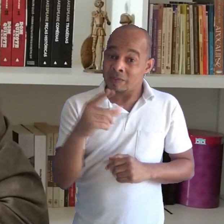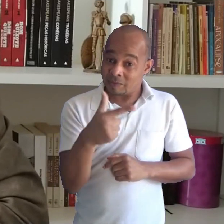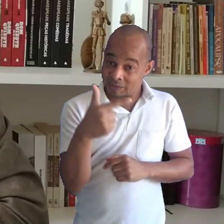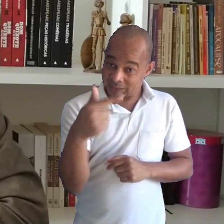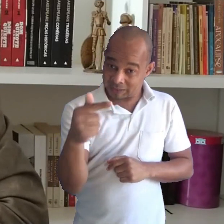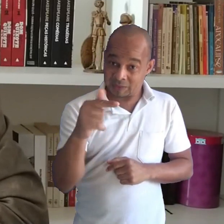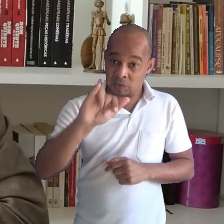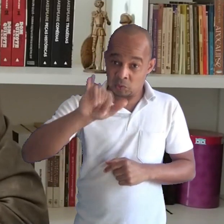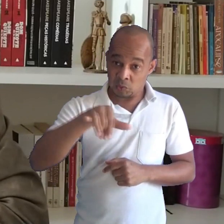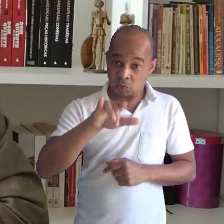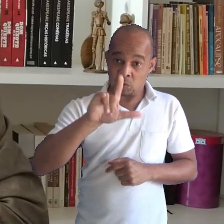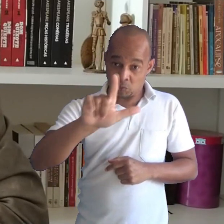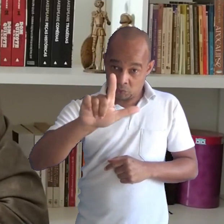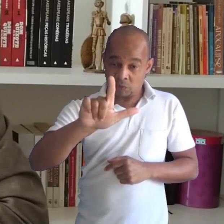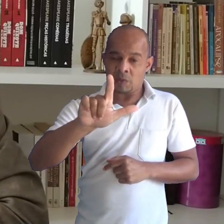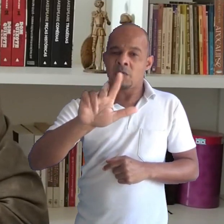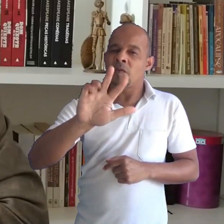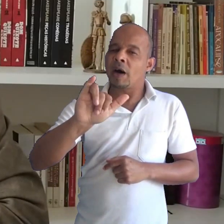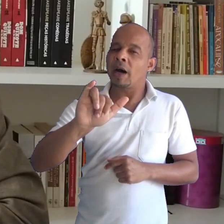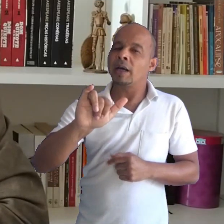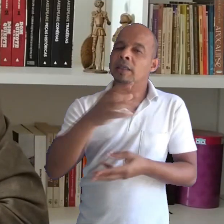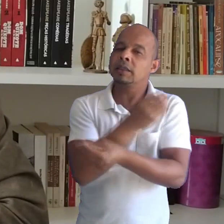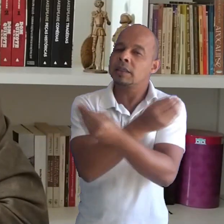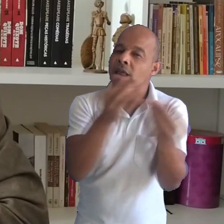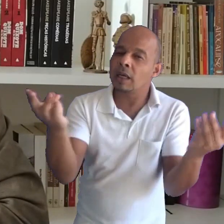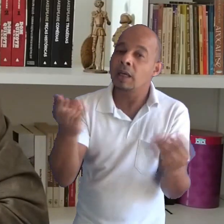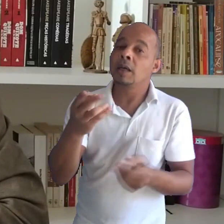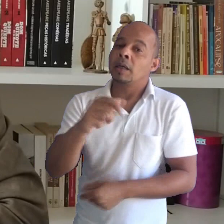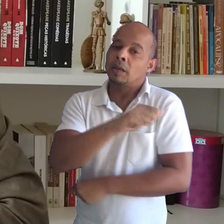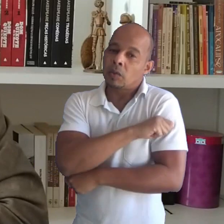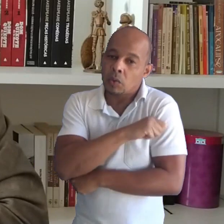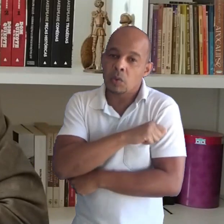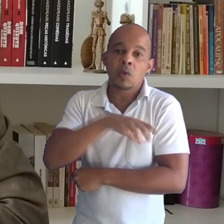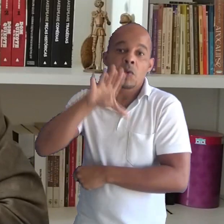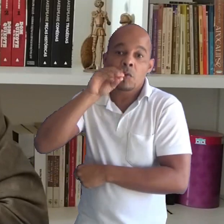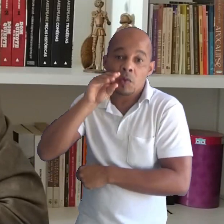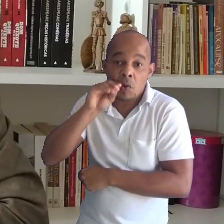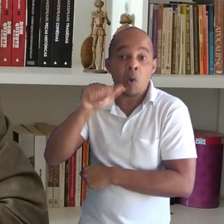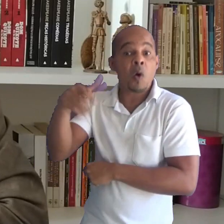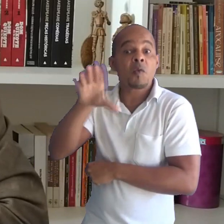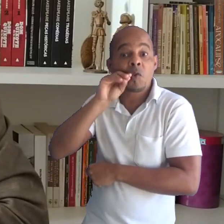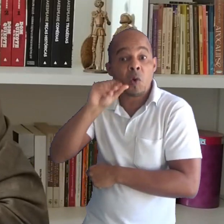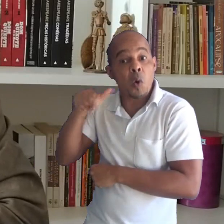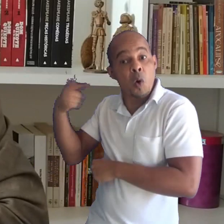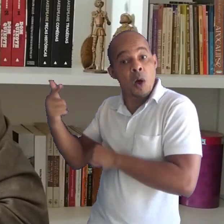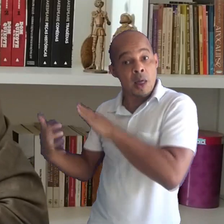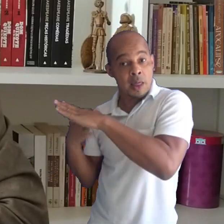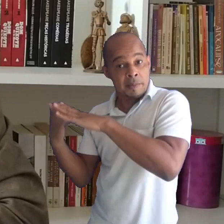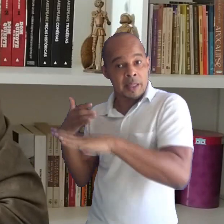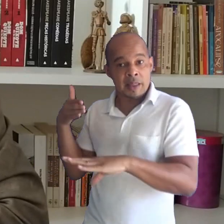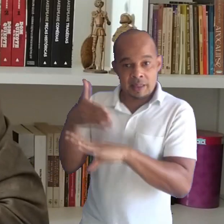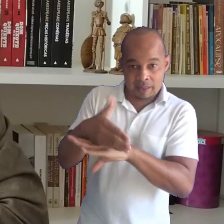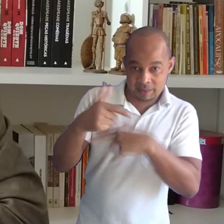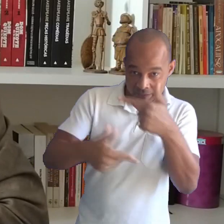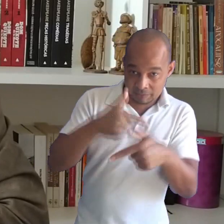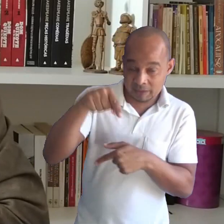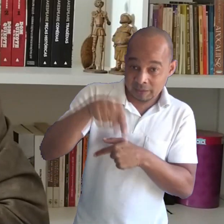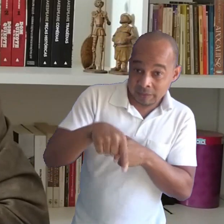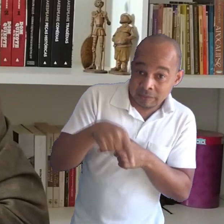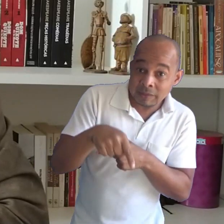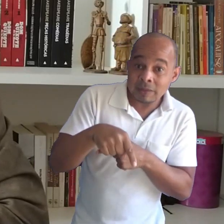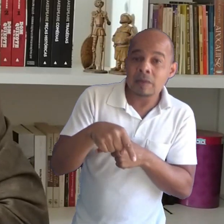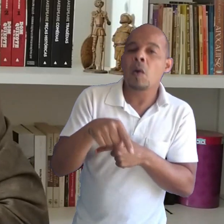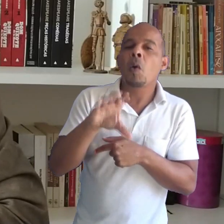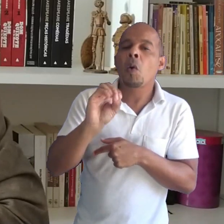de julho, a universidade oferecerá a todos os servidores, estudantes e colaboradores terceirizados